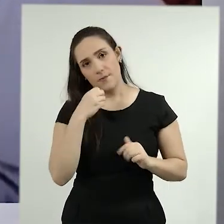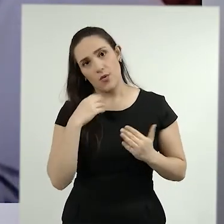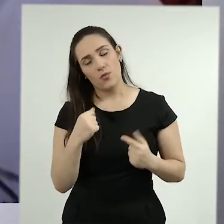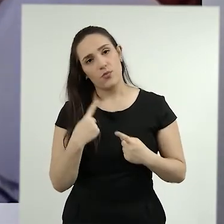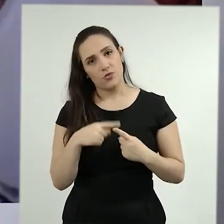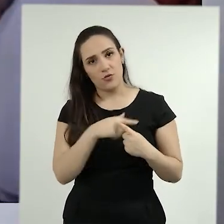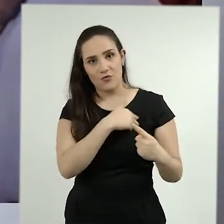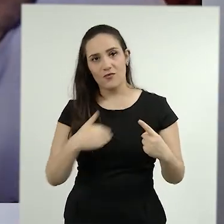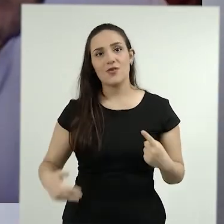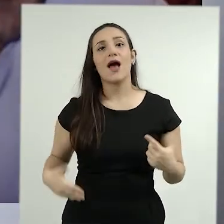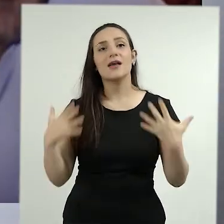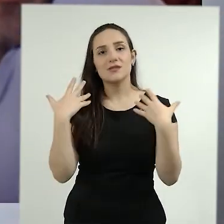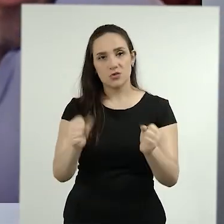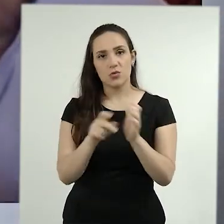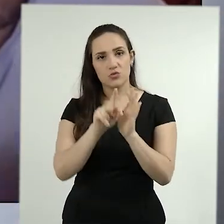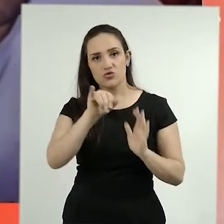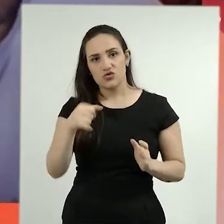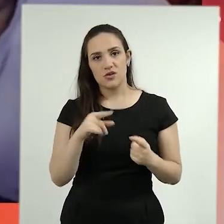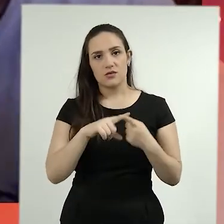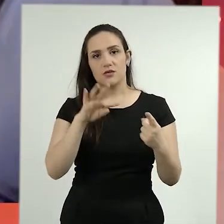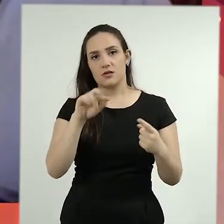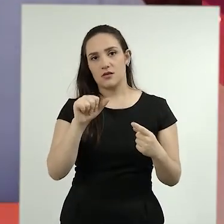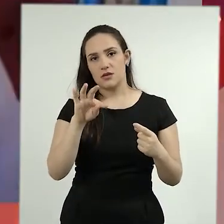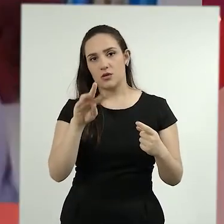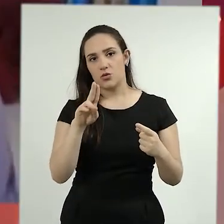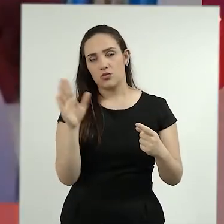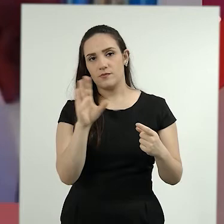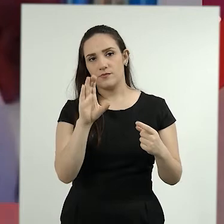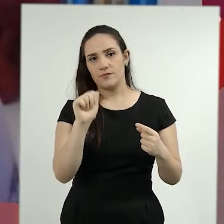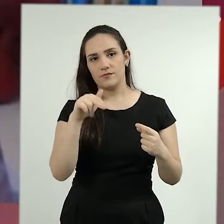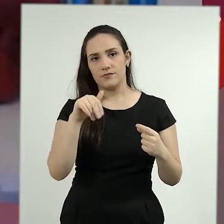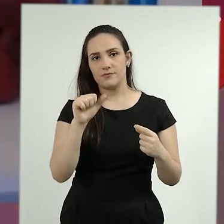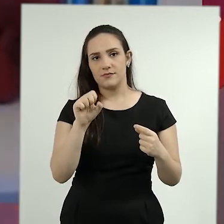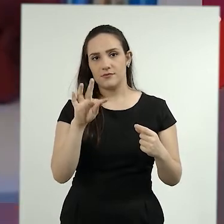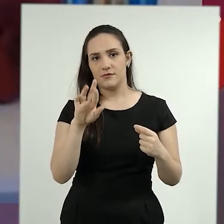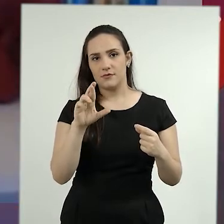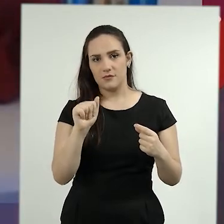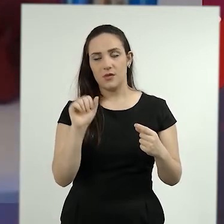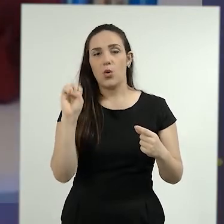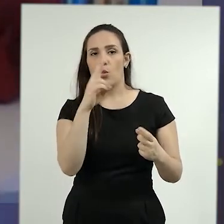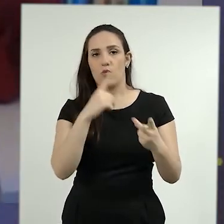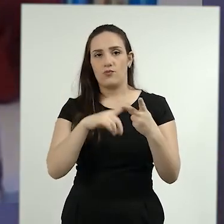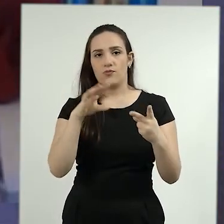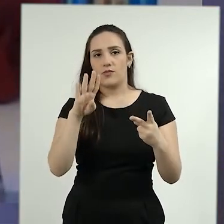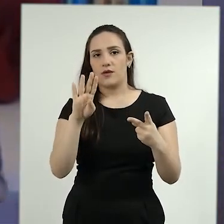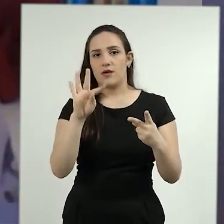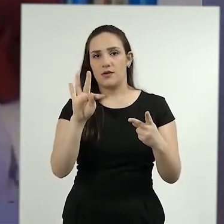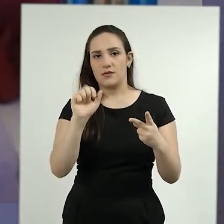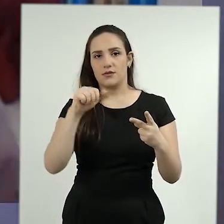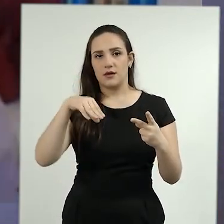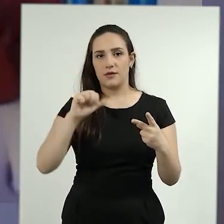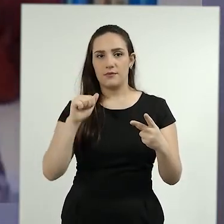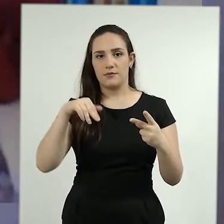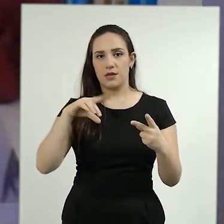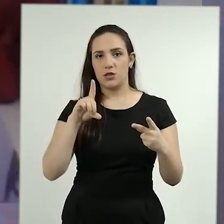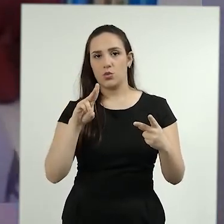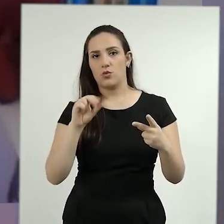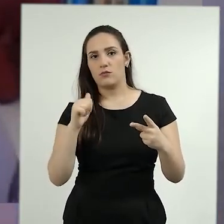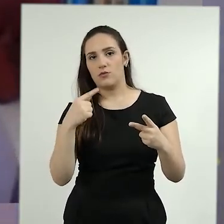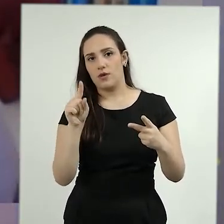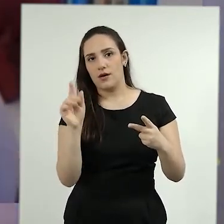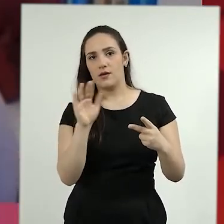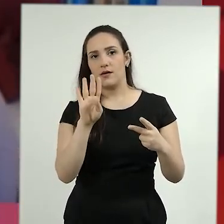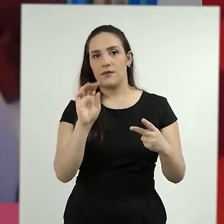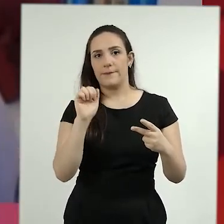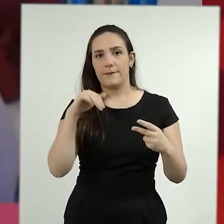deles adotarem o projeto, né? O Tatu Canastra, o Tamanho da Bandeira, como espécies para trabalhar de todas as formas de educação, de